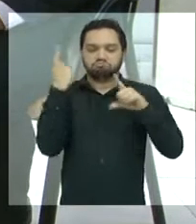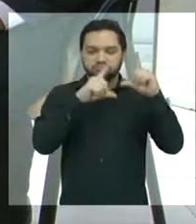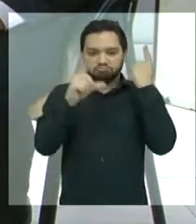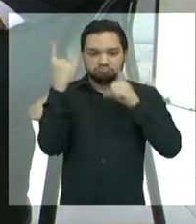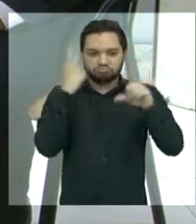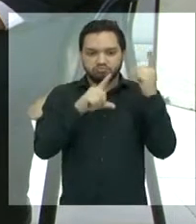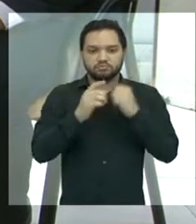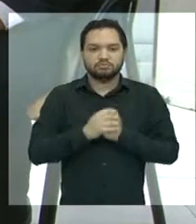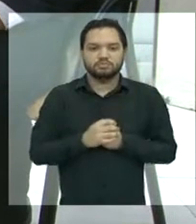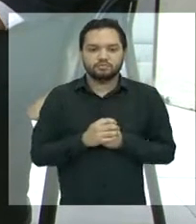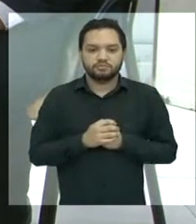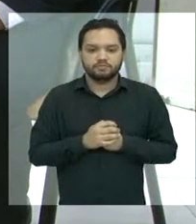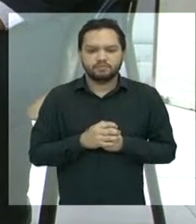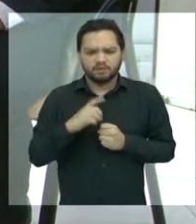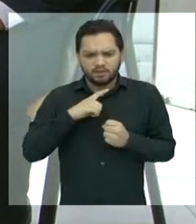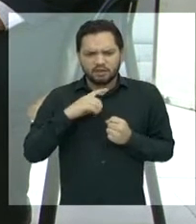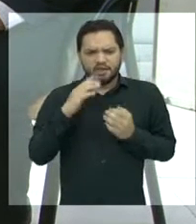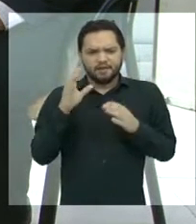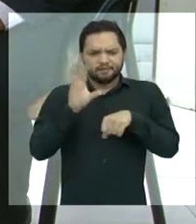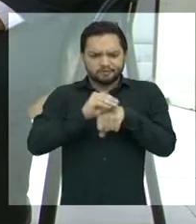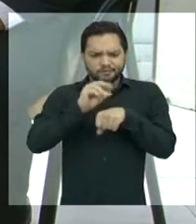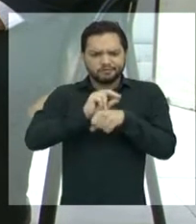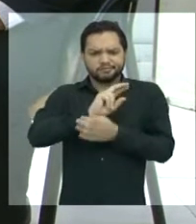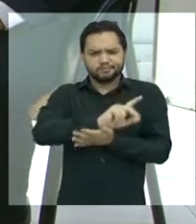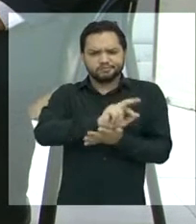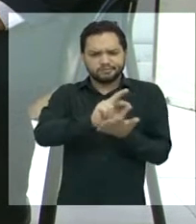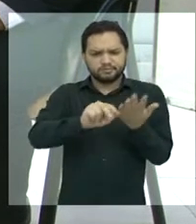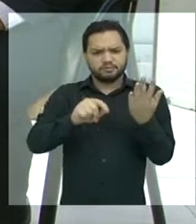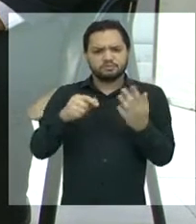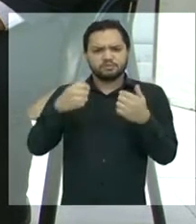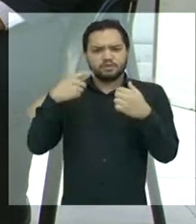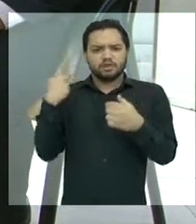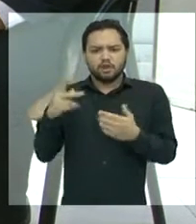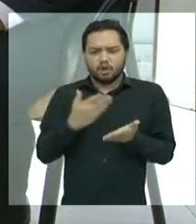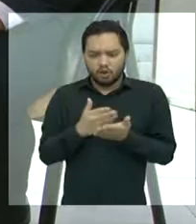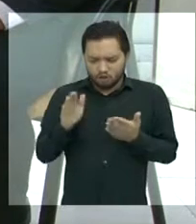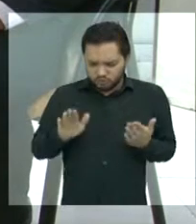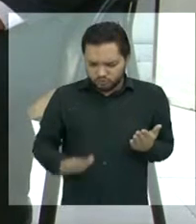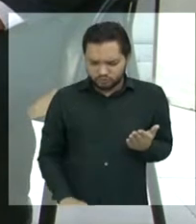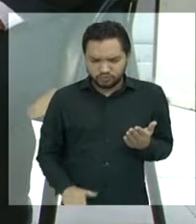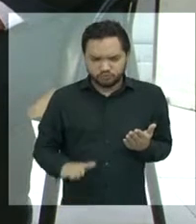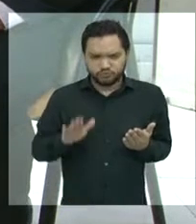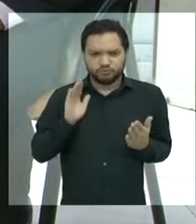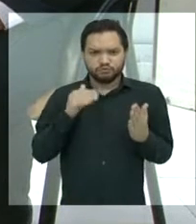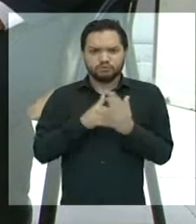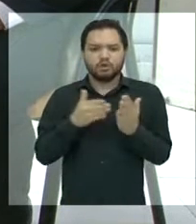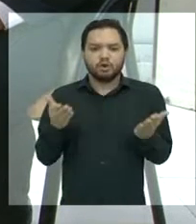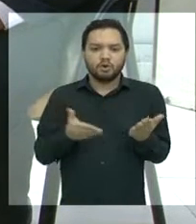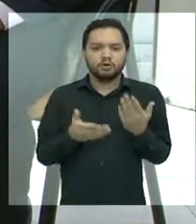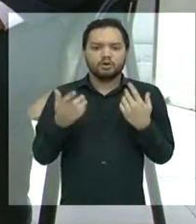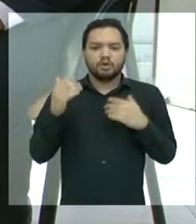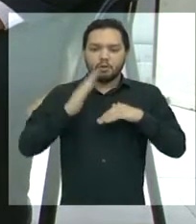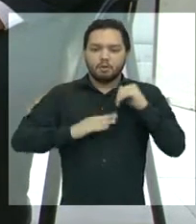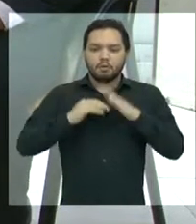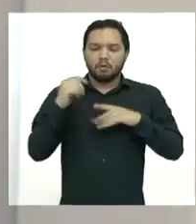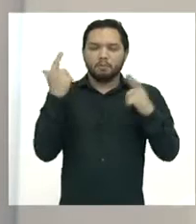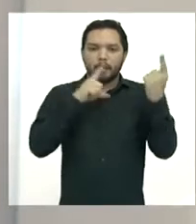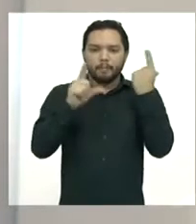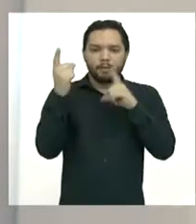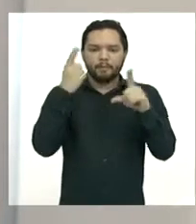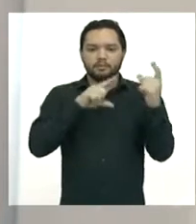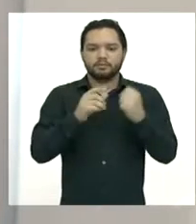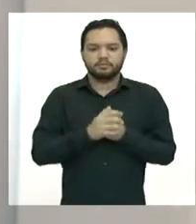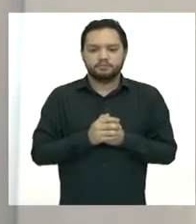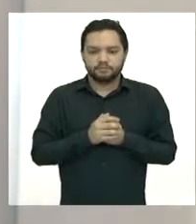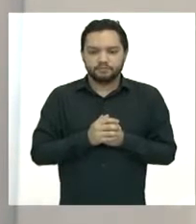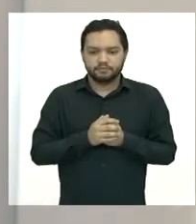tem muitas fotografias que narram essa trajetória desde sua infância até as suas realizações profissionais. Paulo, assim,